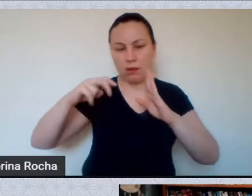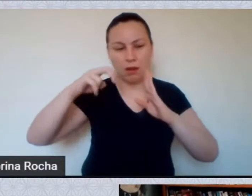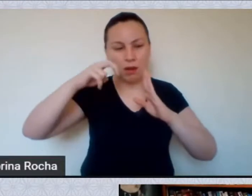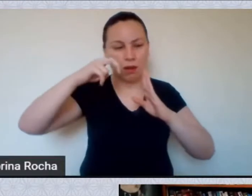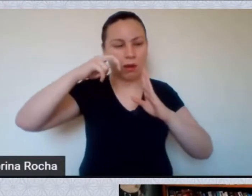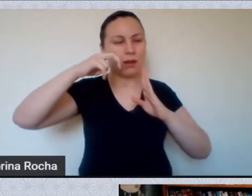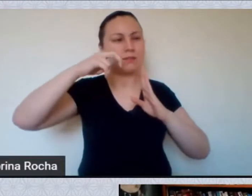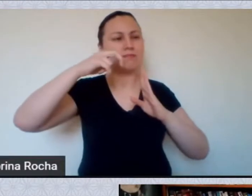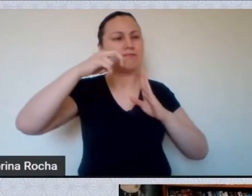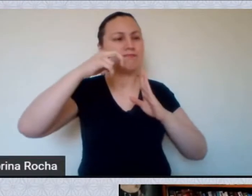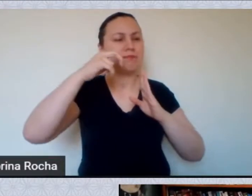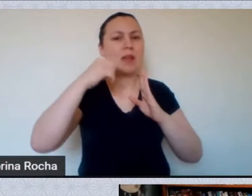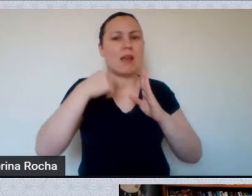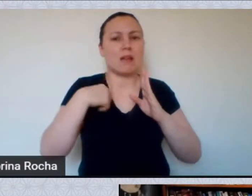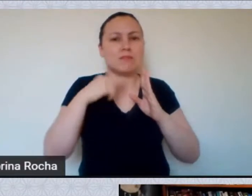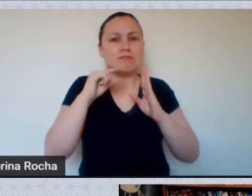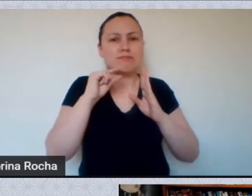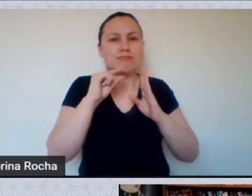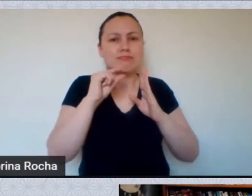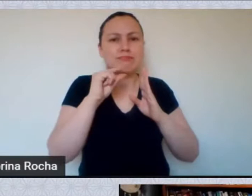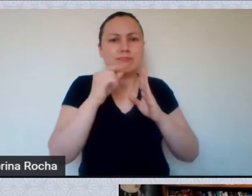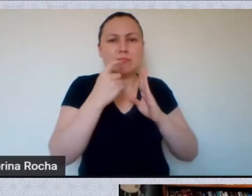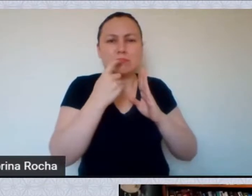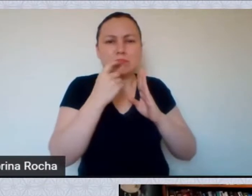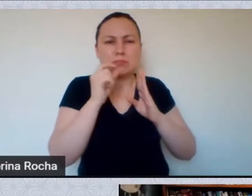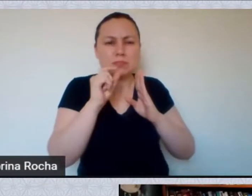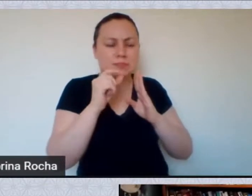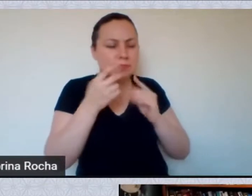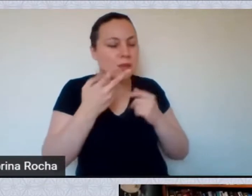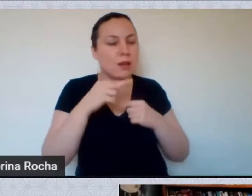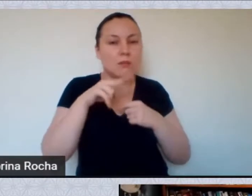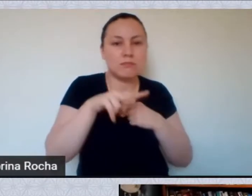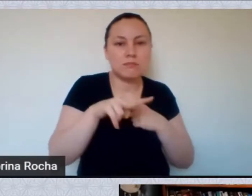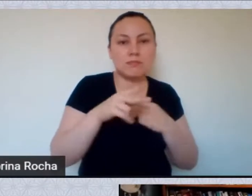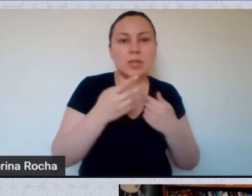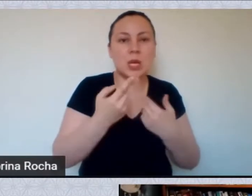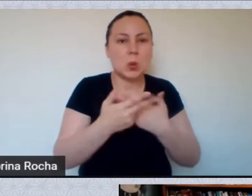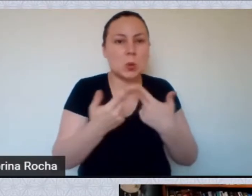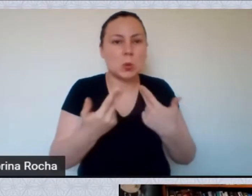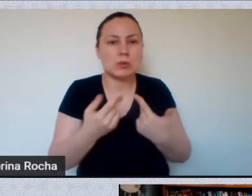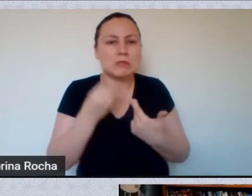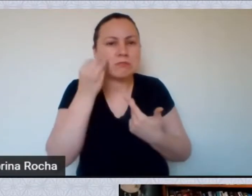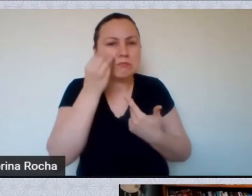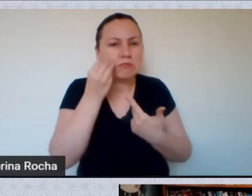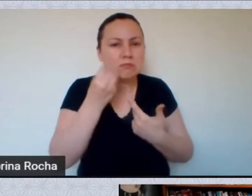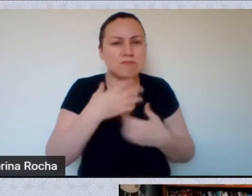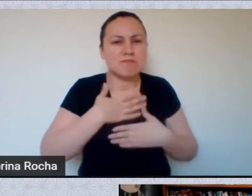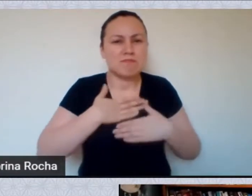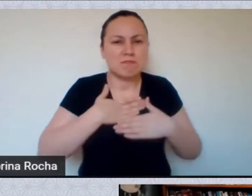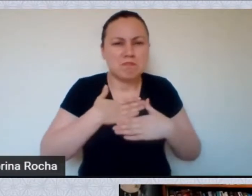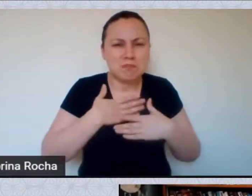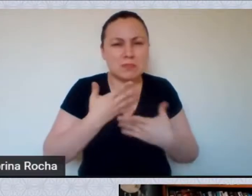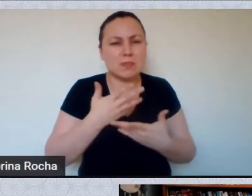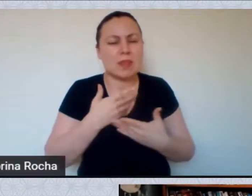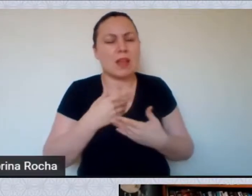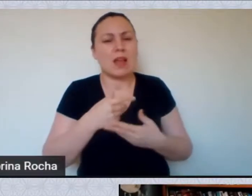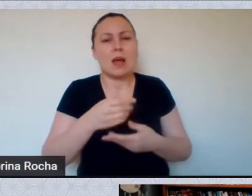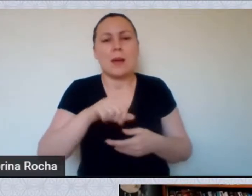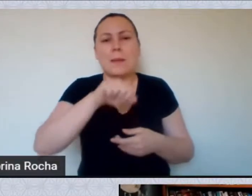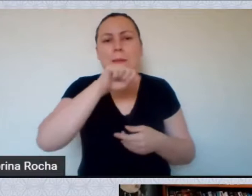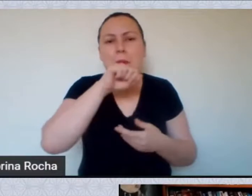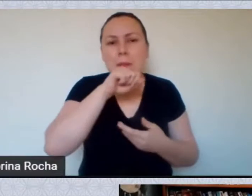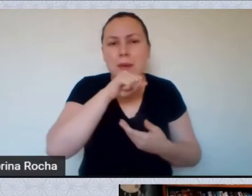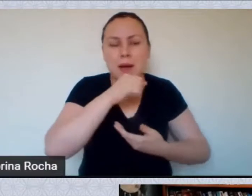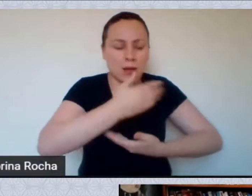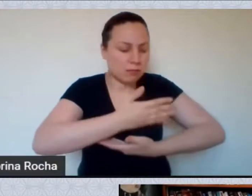quebrando abaixo, ou observar uma mãe amamentando seu bebê, ou testemunhar um arco-íris duplo, efêmero, após uma tempestade.